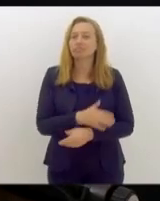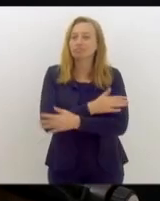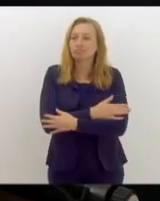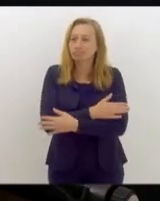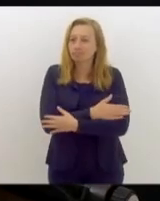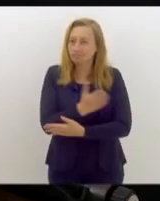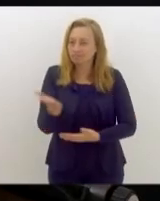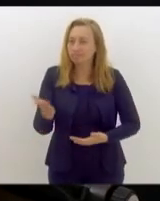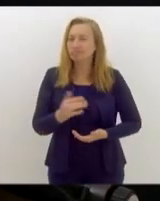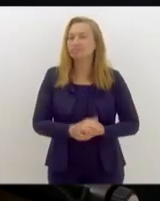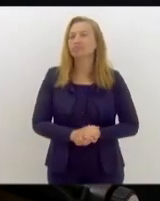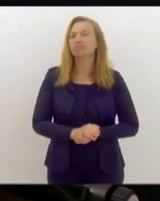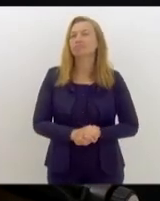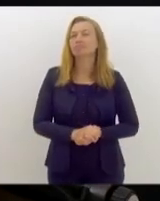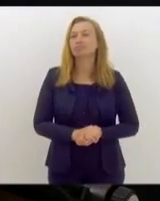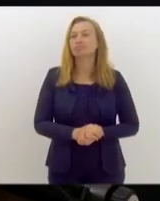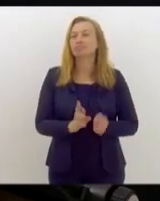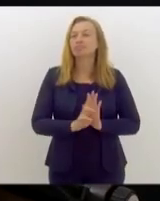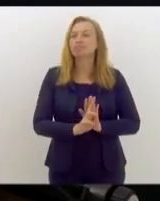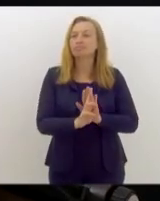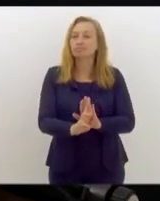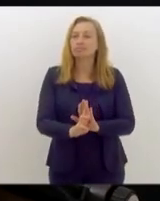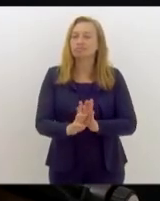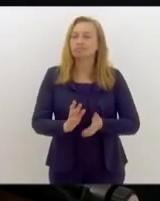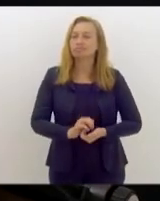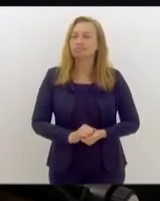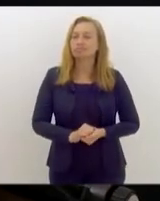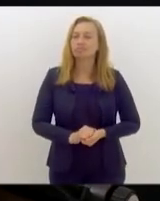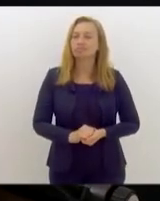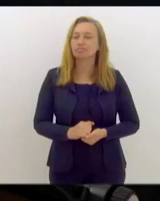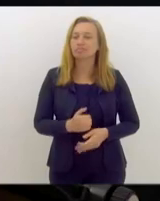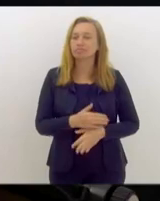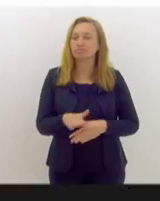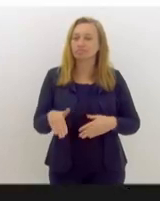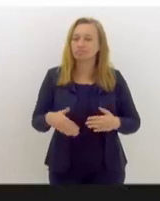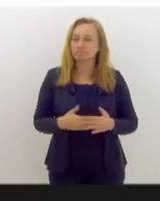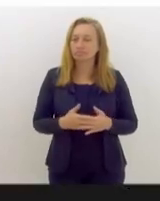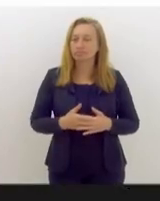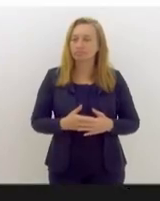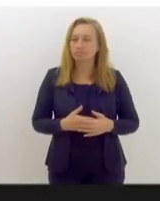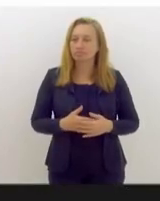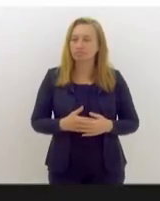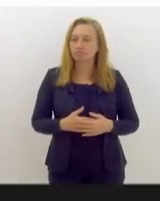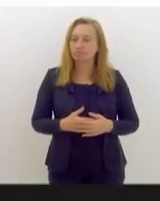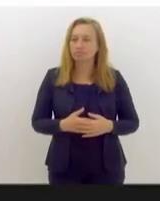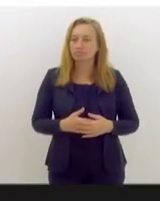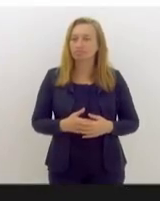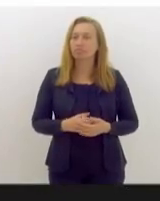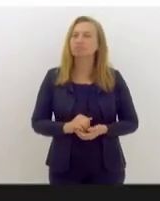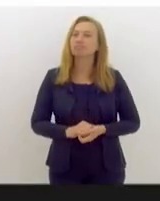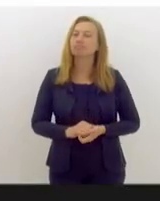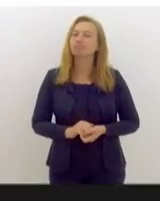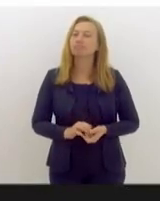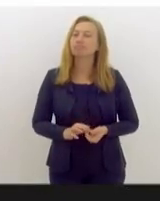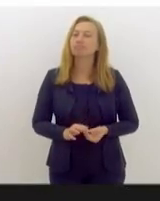abraço à deputada, representando a todos e todos os presentes.